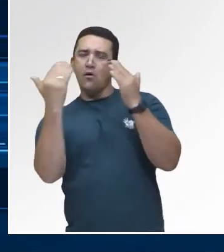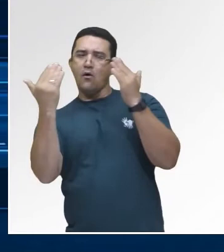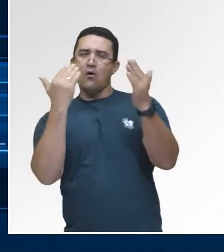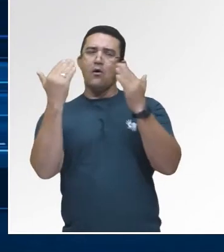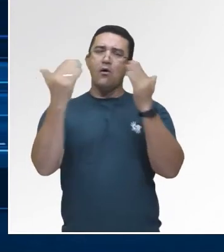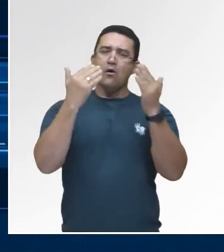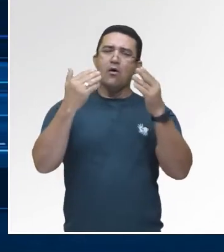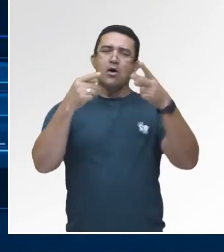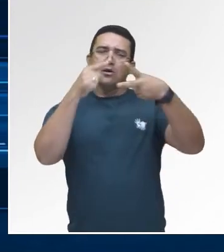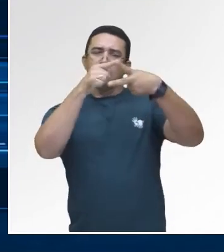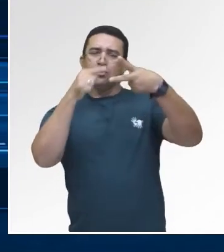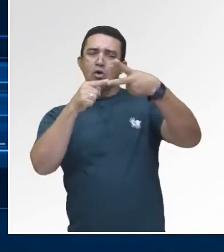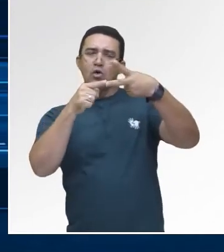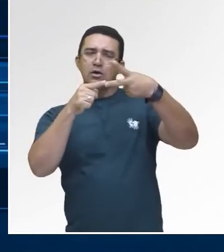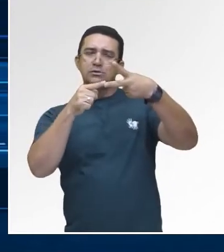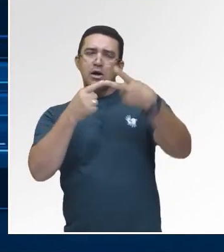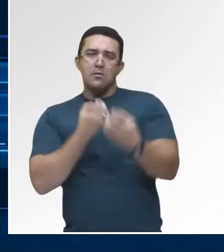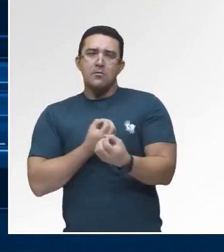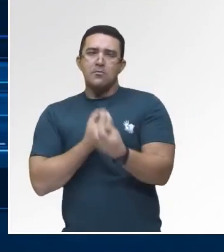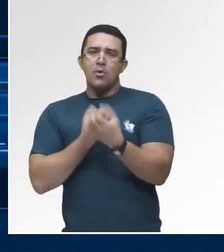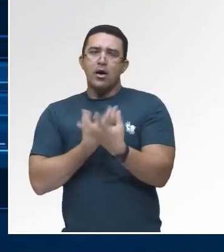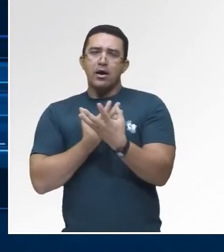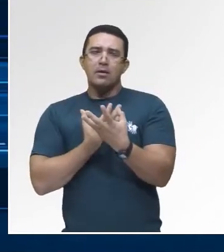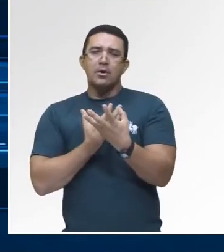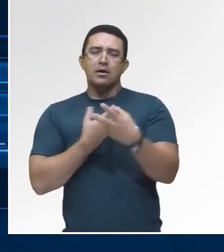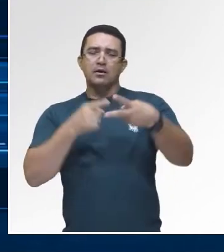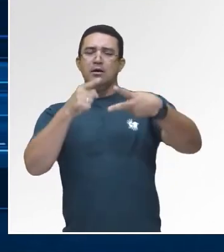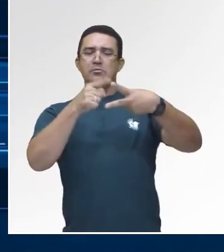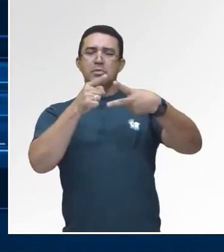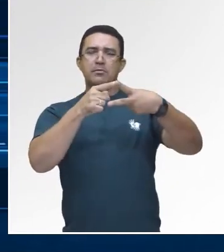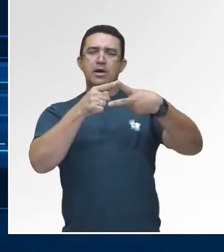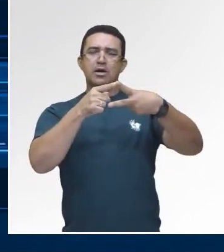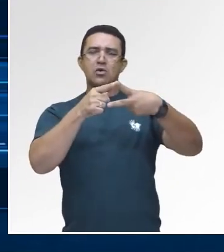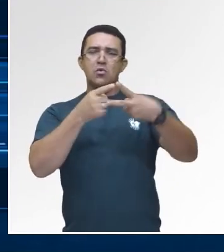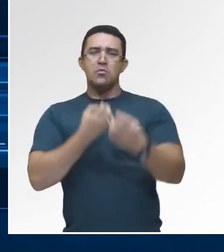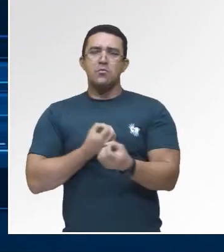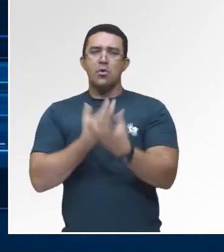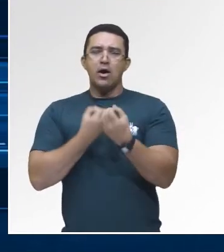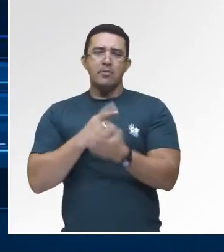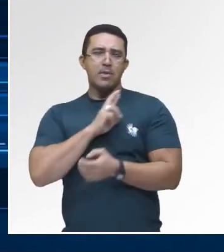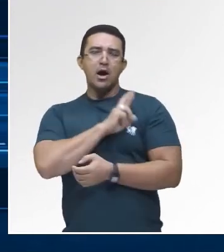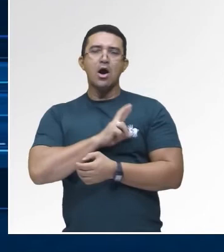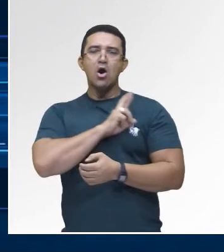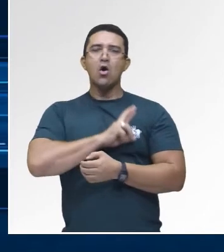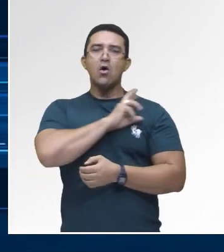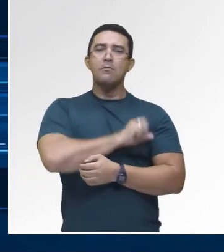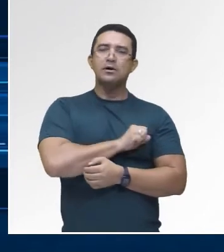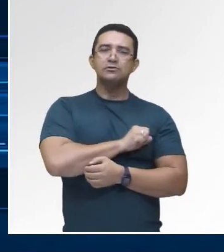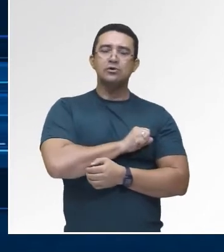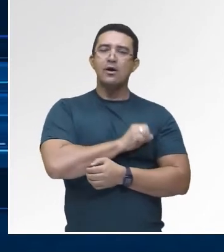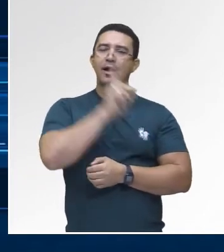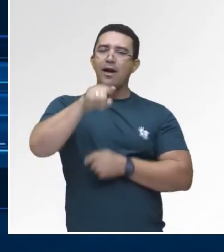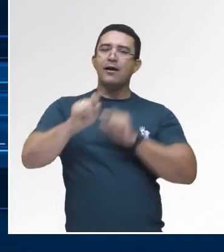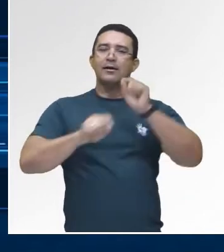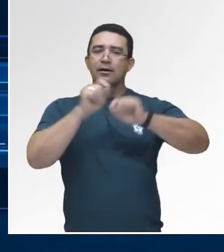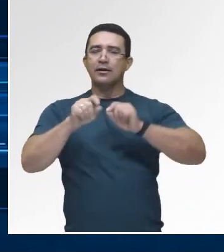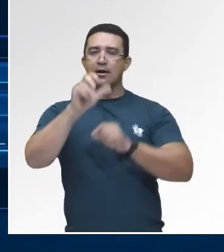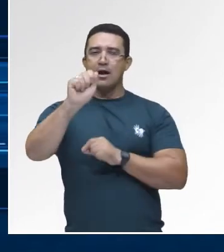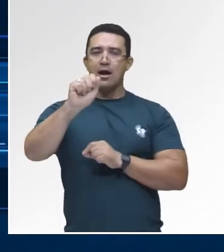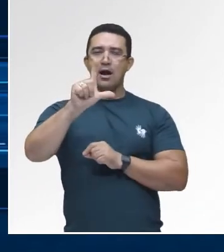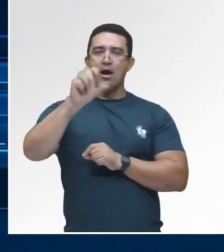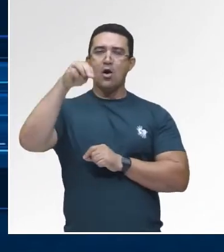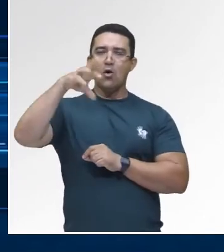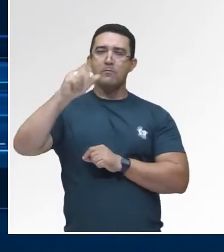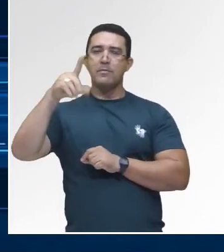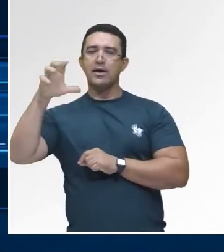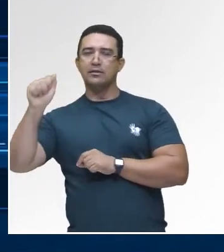2 poemas, né? Os primeiros poemas românticos, né? Do Almeida Garré, que lançou ali